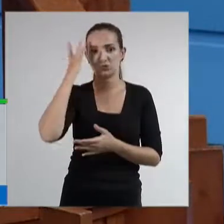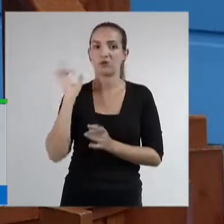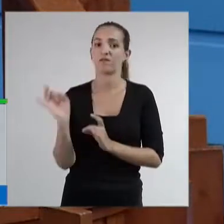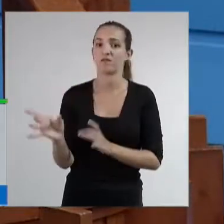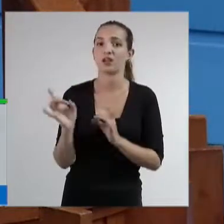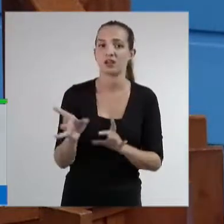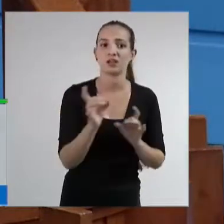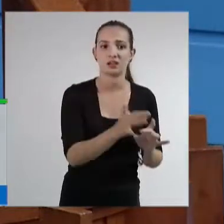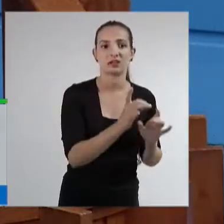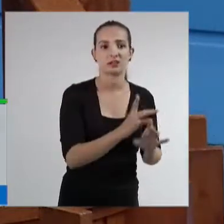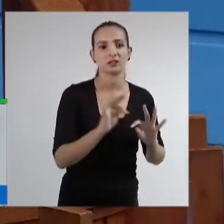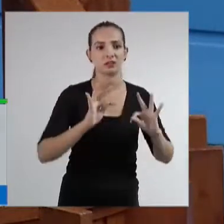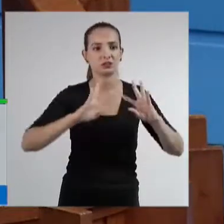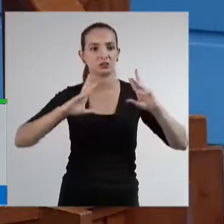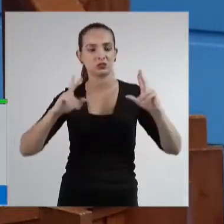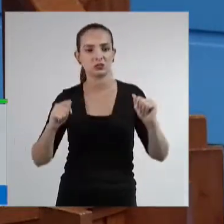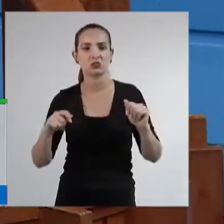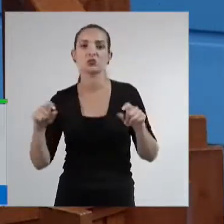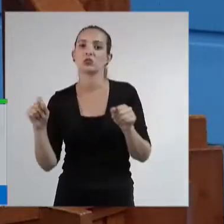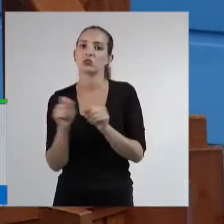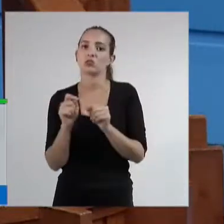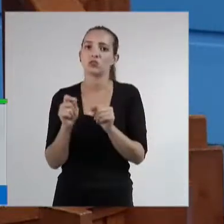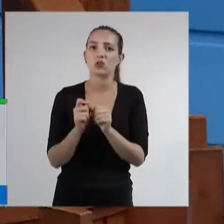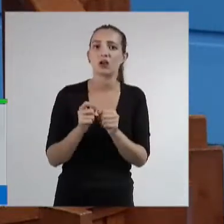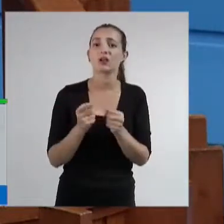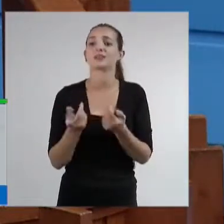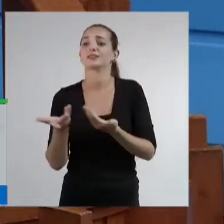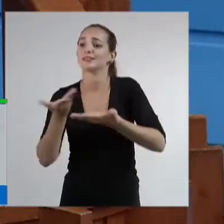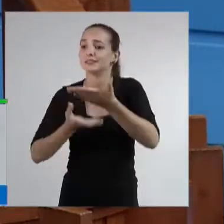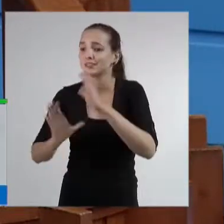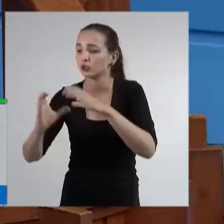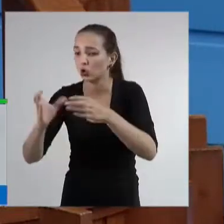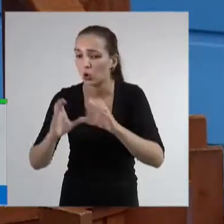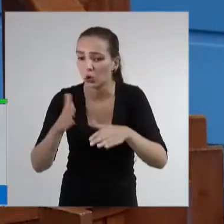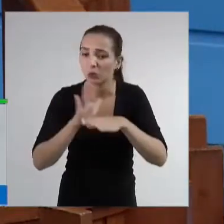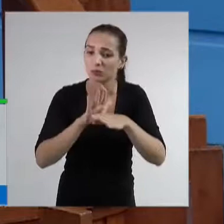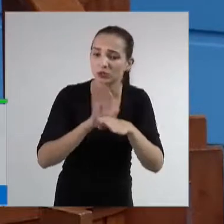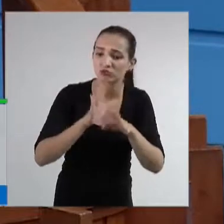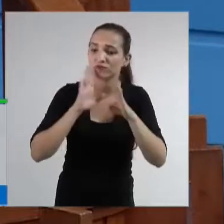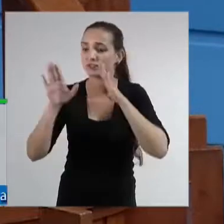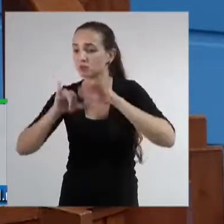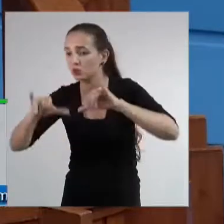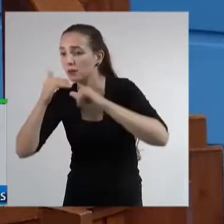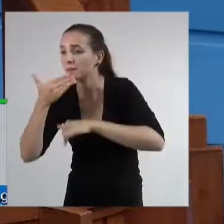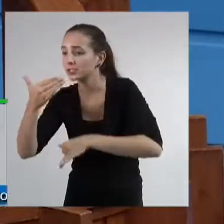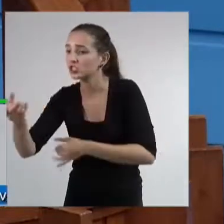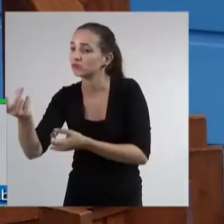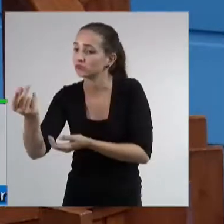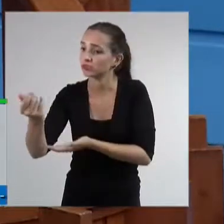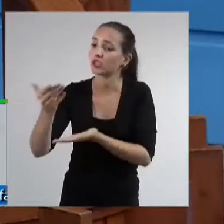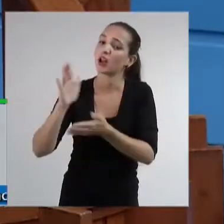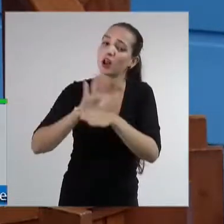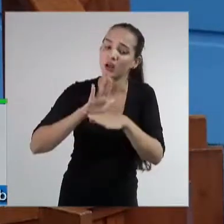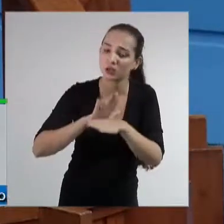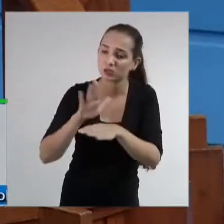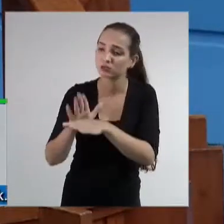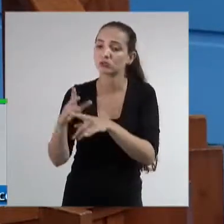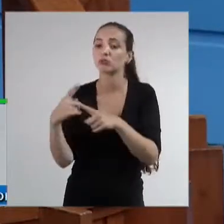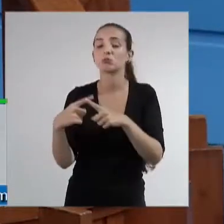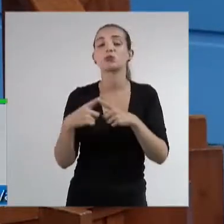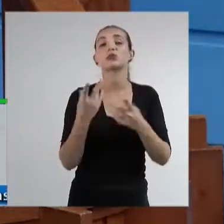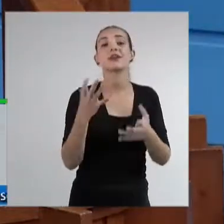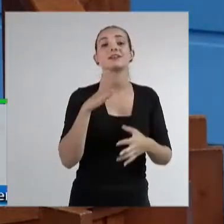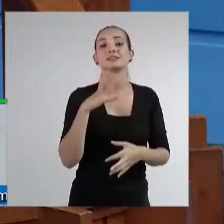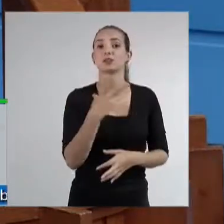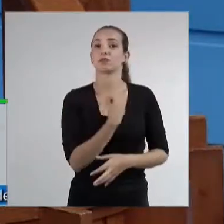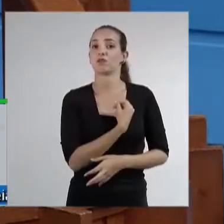as pessoas fazem vaquinhas ou rifas, campanhas no Facebook para conseguir salvar a